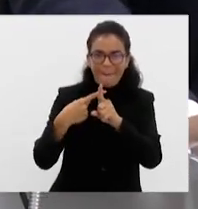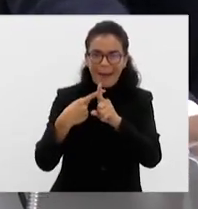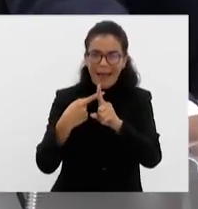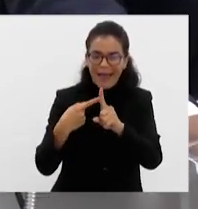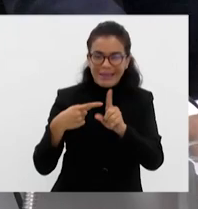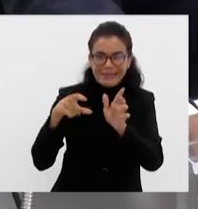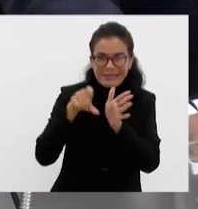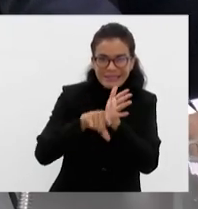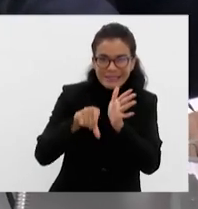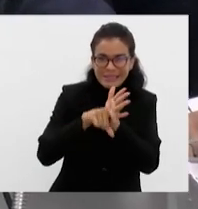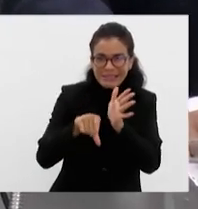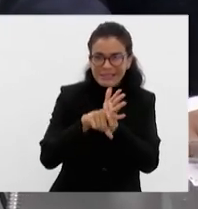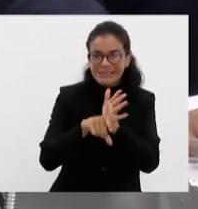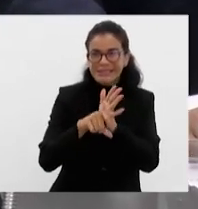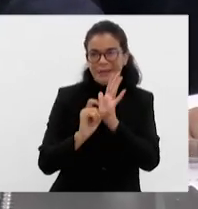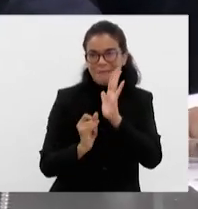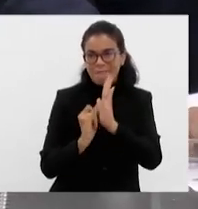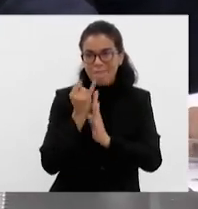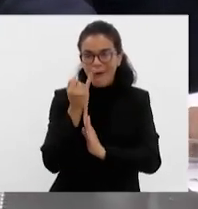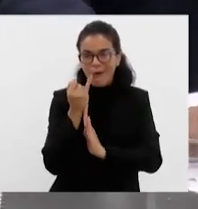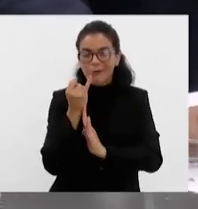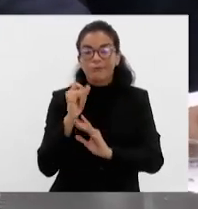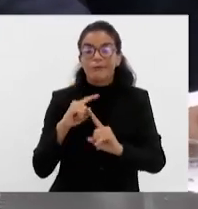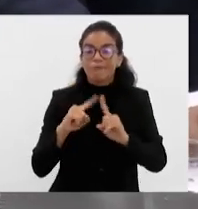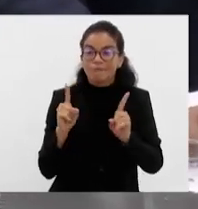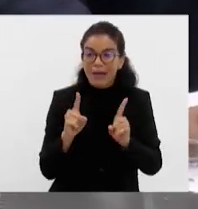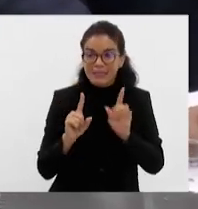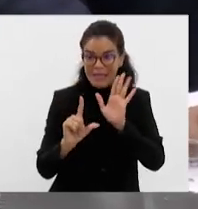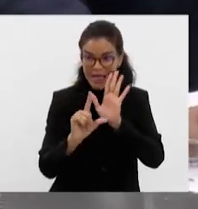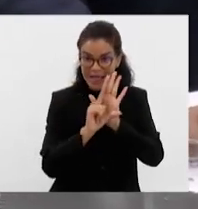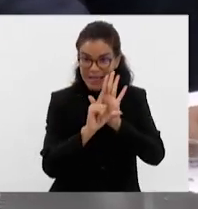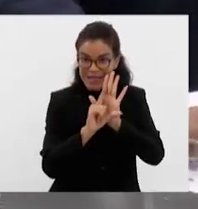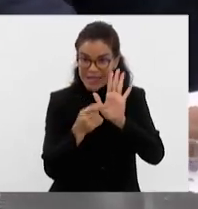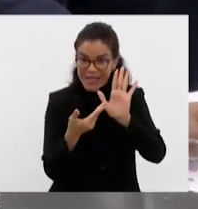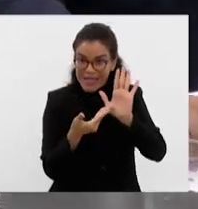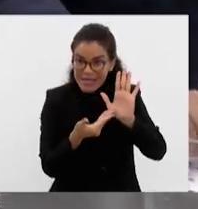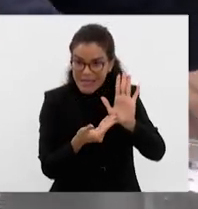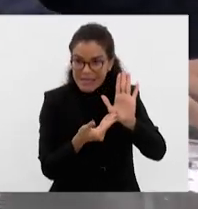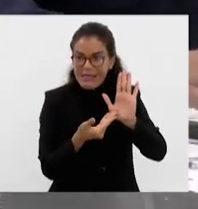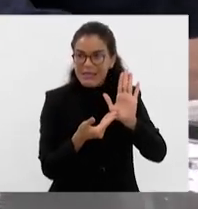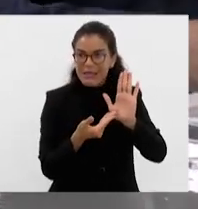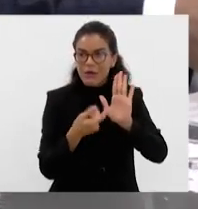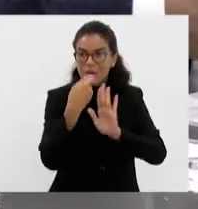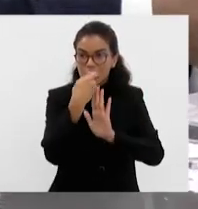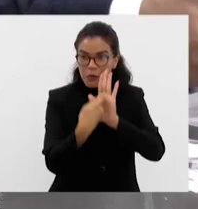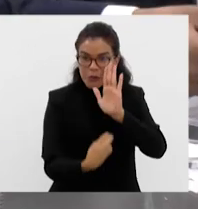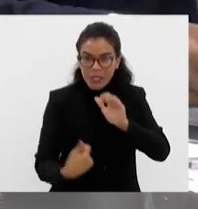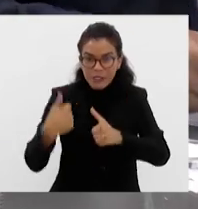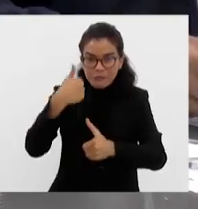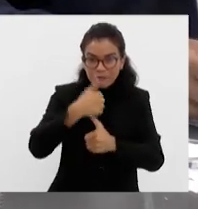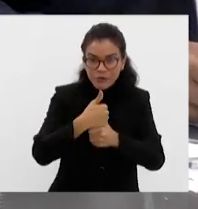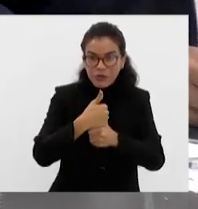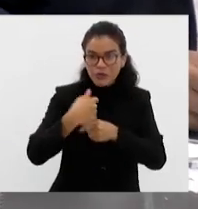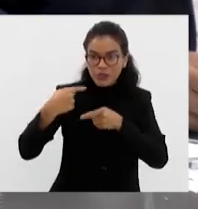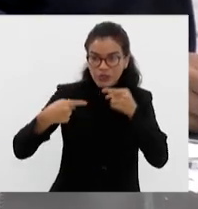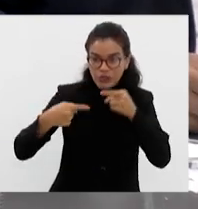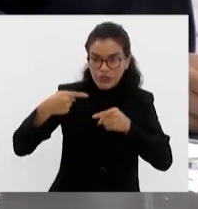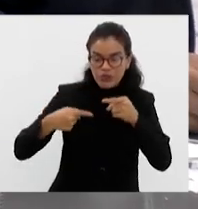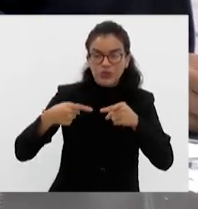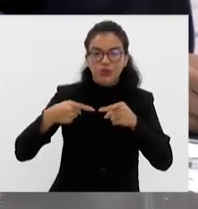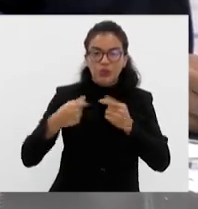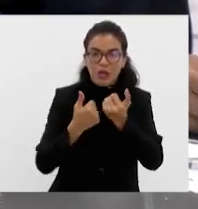de vista da forma, o substitutivo apresentado, diante da lei apresentada pelo deputado Luiz Paulo, o substitutivo de autoria dele próprio, discutido com o gabinete